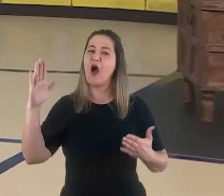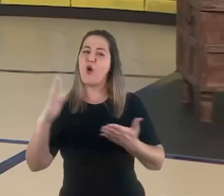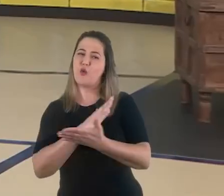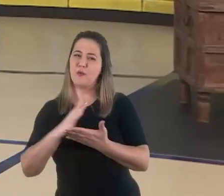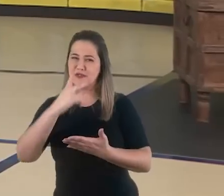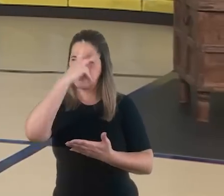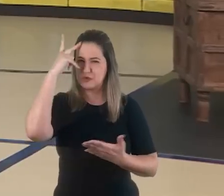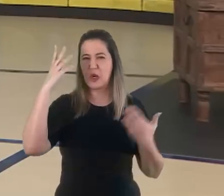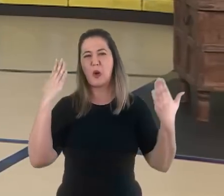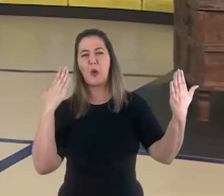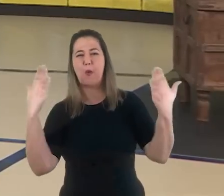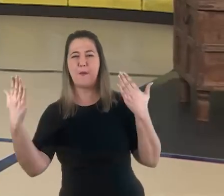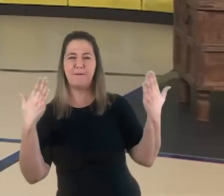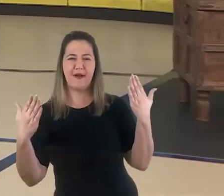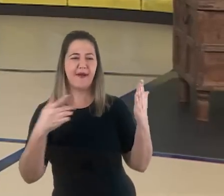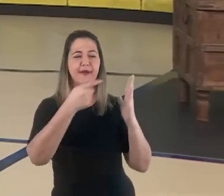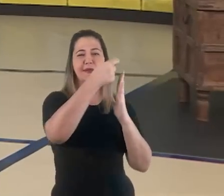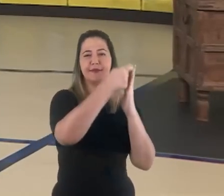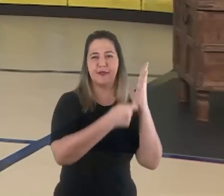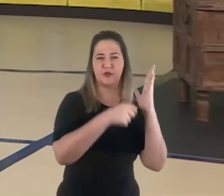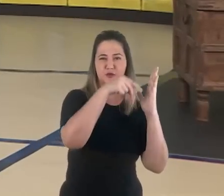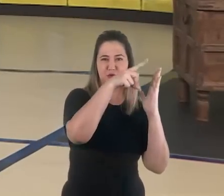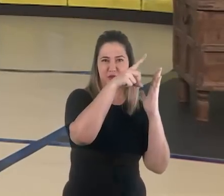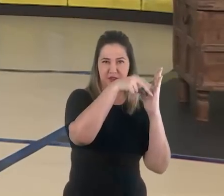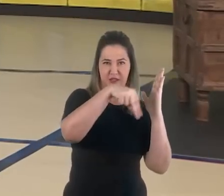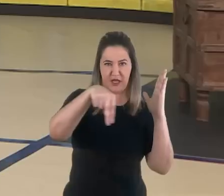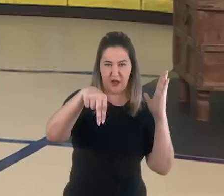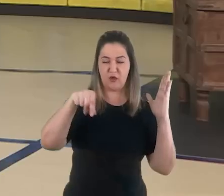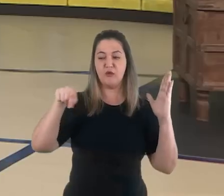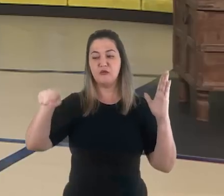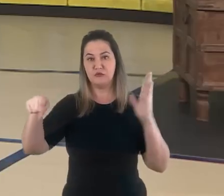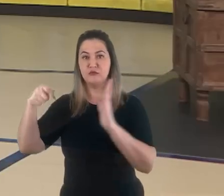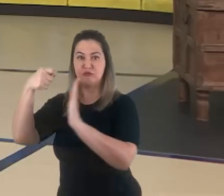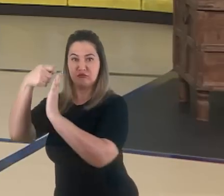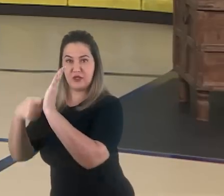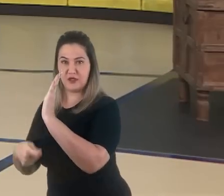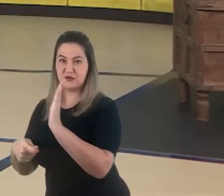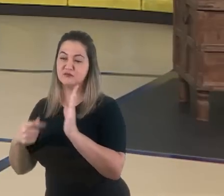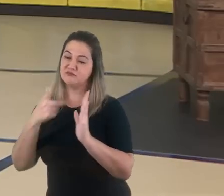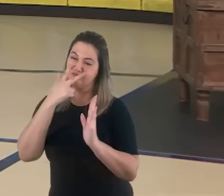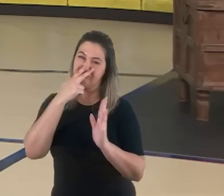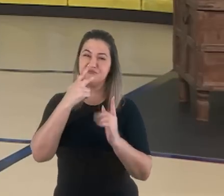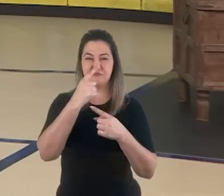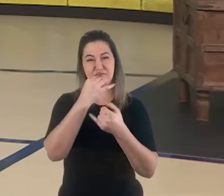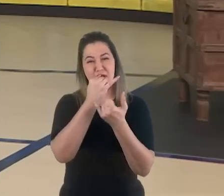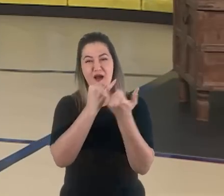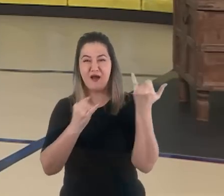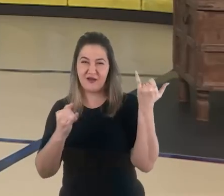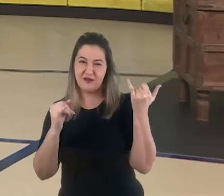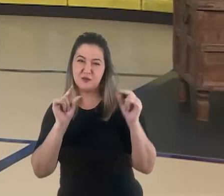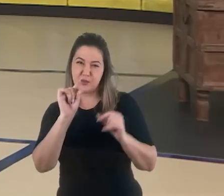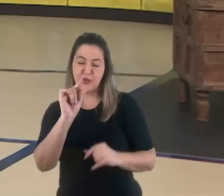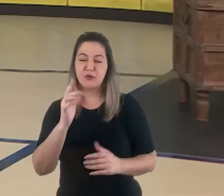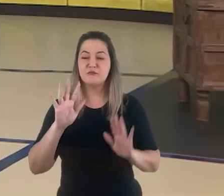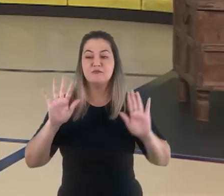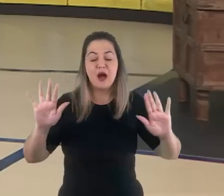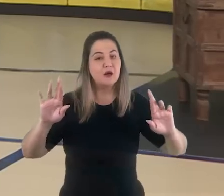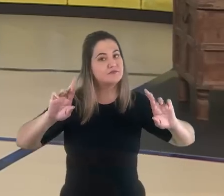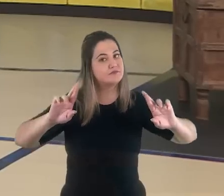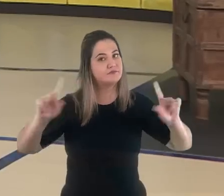limitada, porque de fato pertencem a um outro gênero literário, elas permanecem como obras que eu poderia chamar